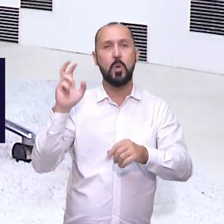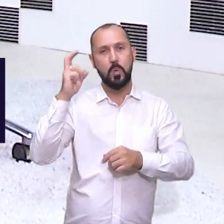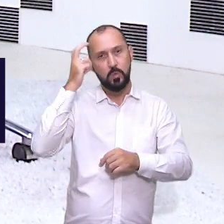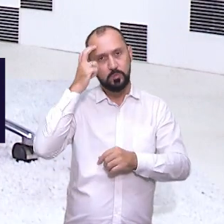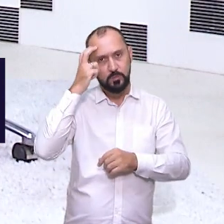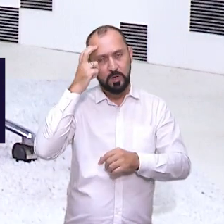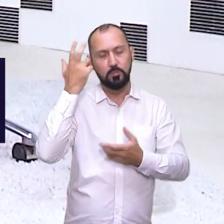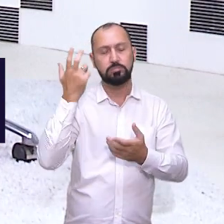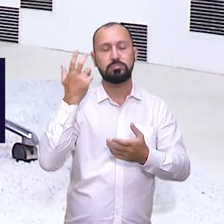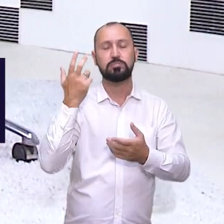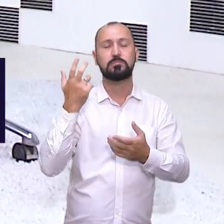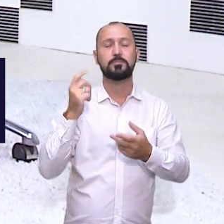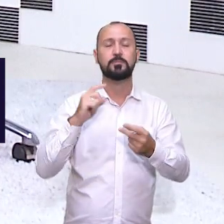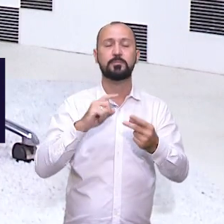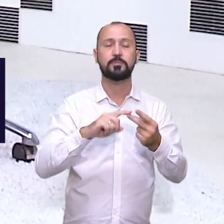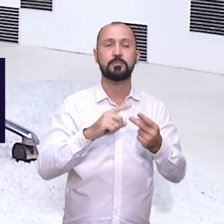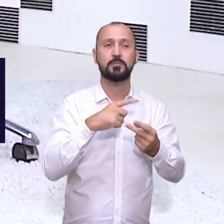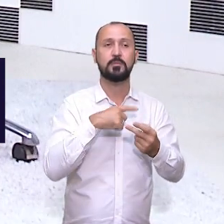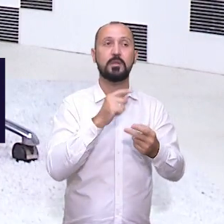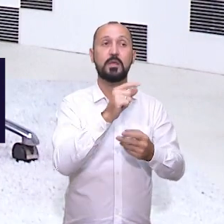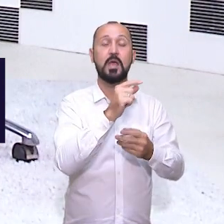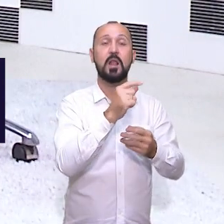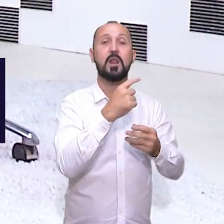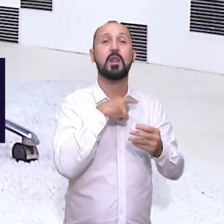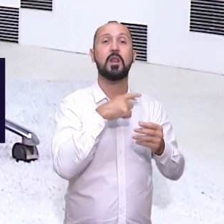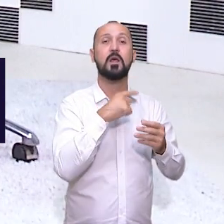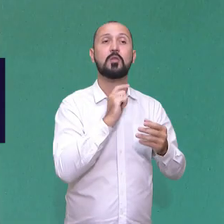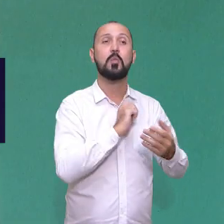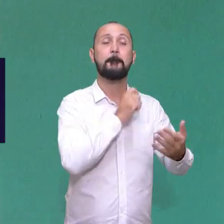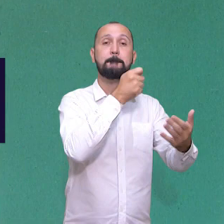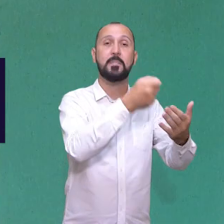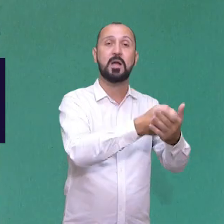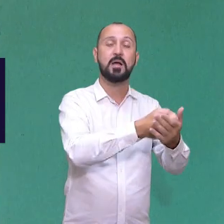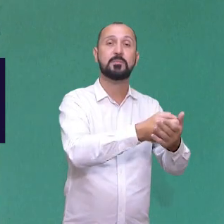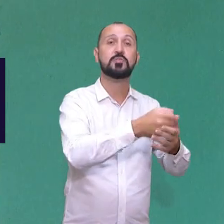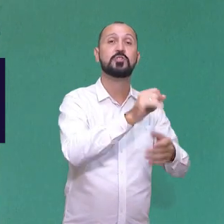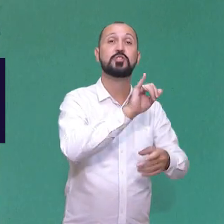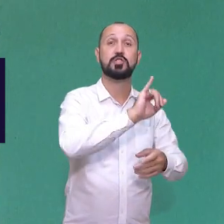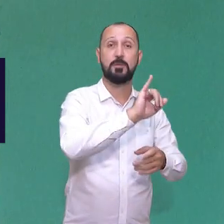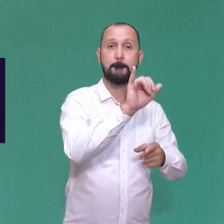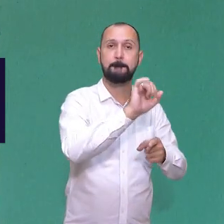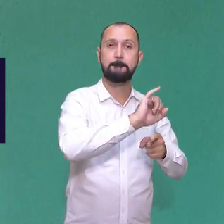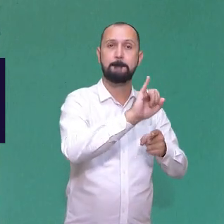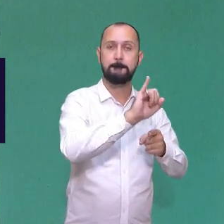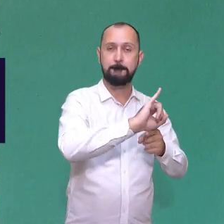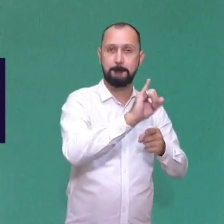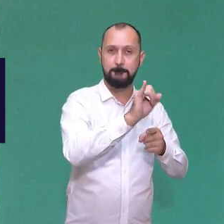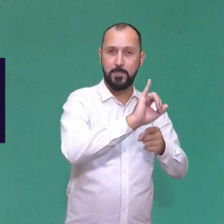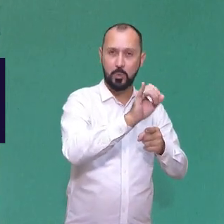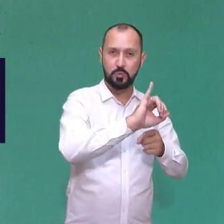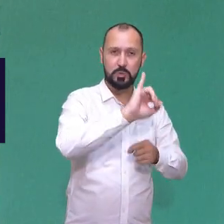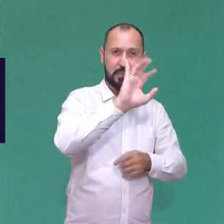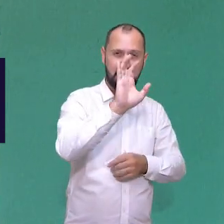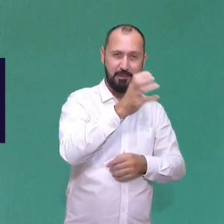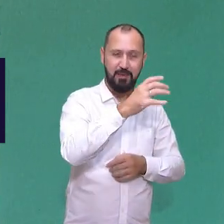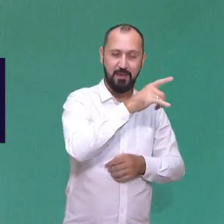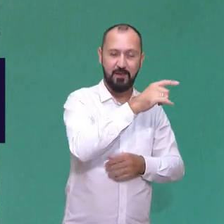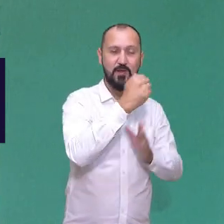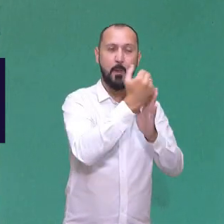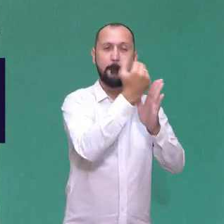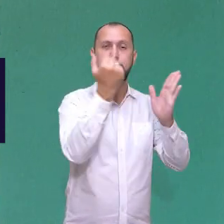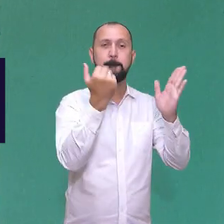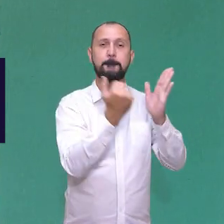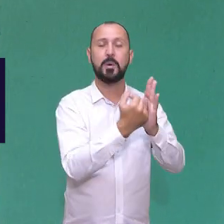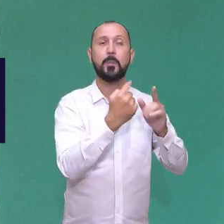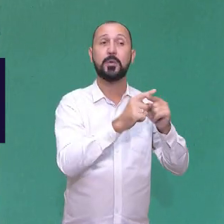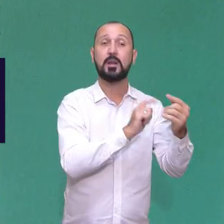patrocinar a atividade cultural, a atividade artística, e ela vai ter um abatimento no pagamento de impostos que ela